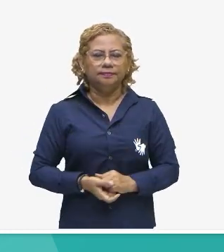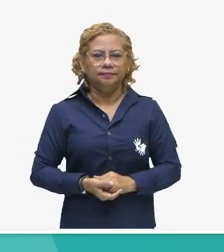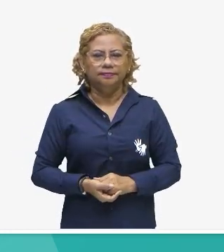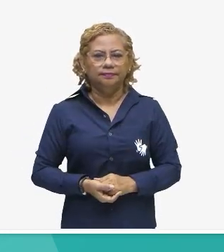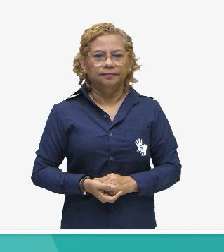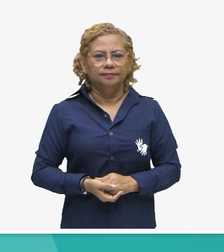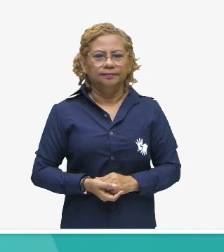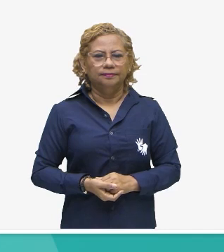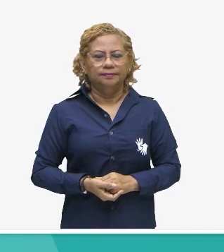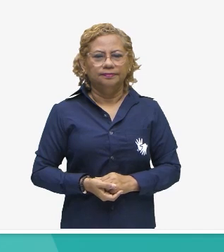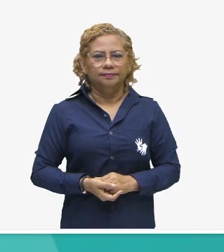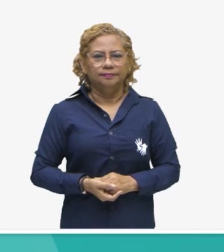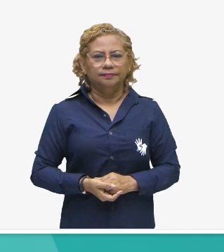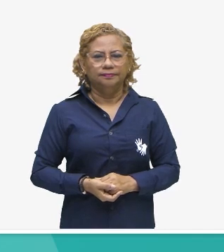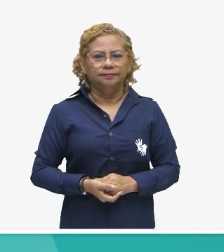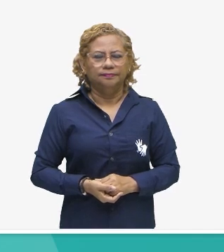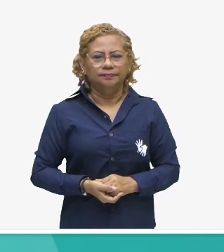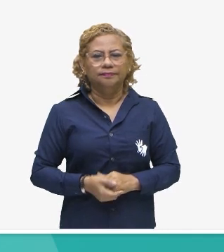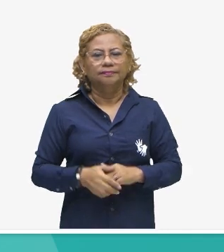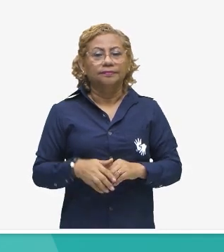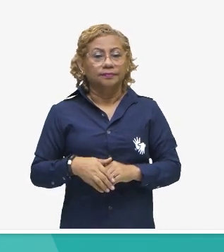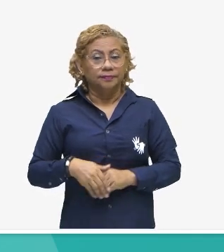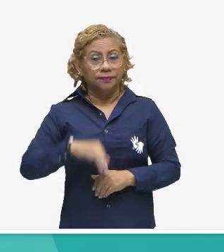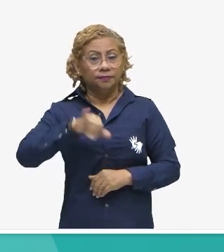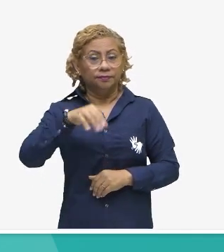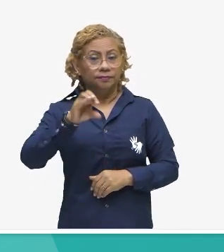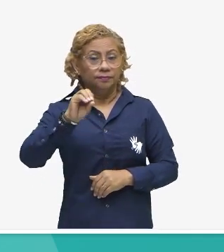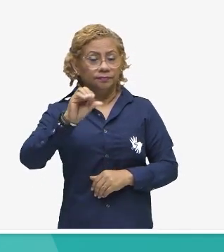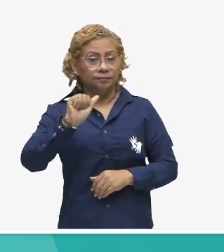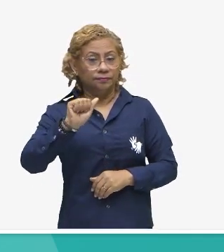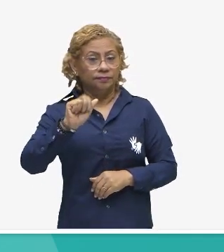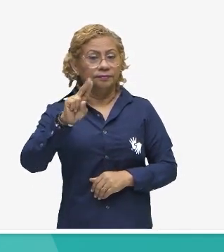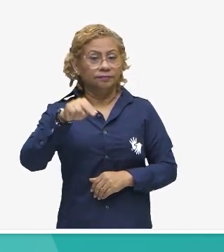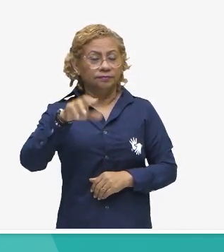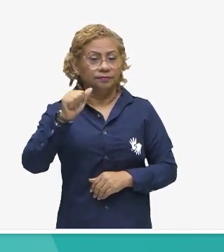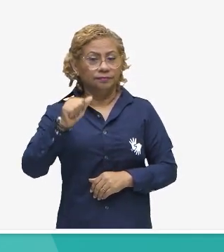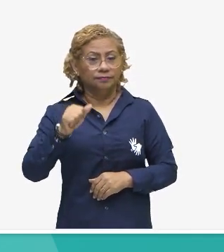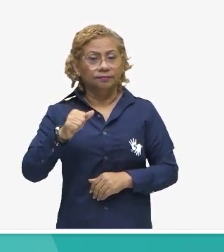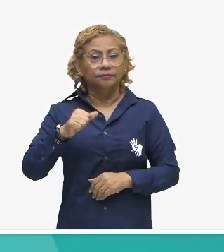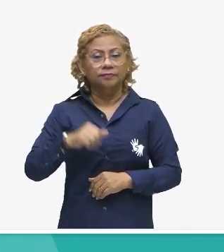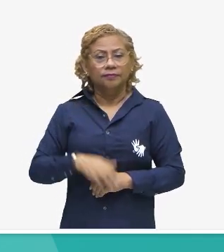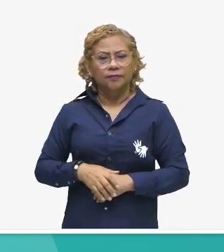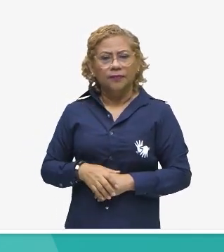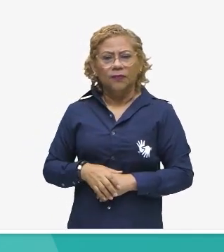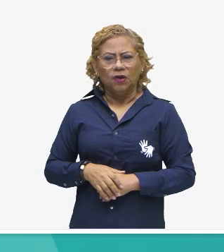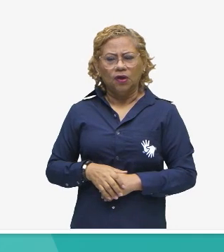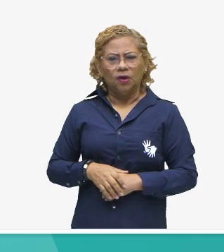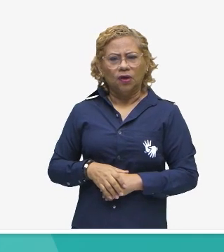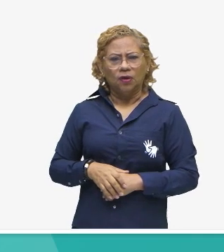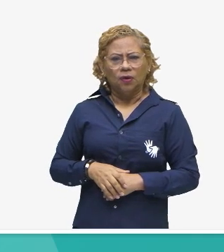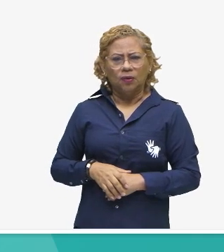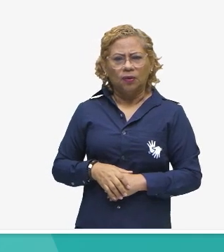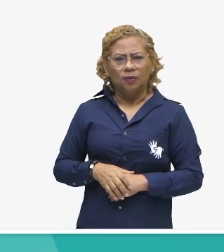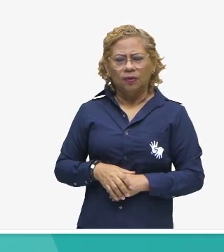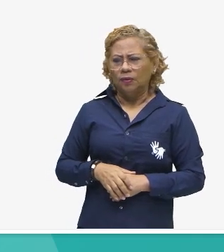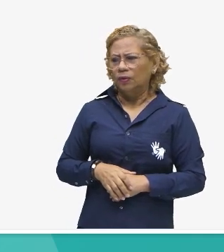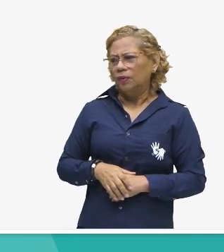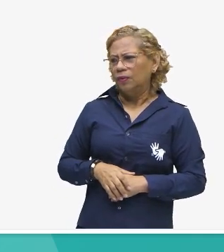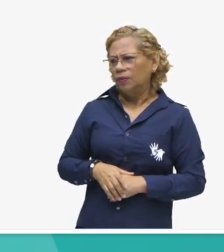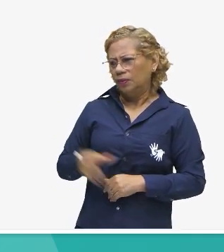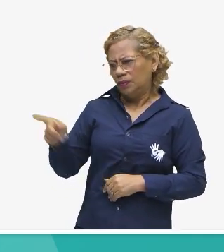Veja aqui. A primeira personagem fala: Joana, conta teu